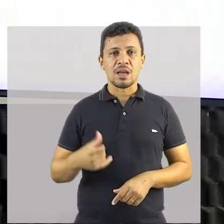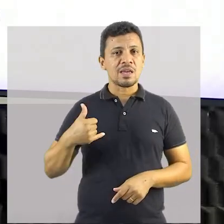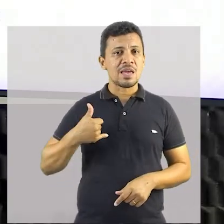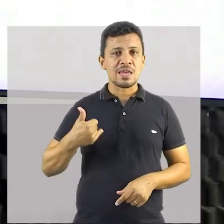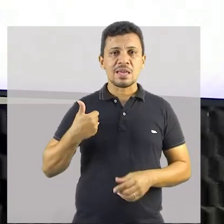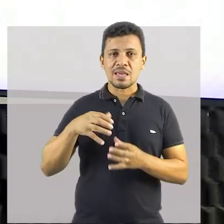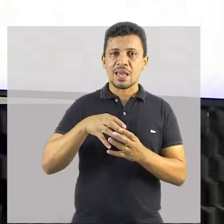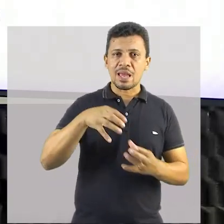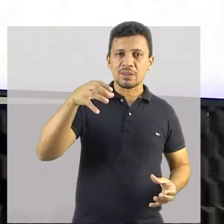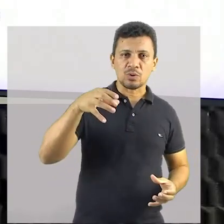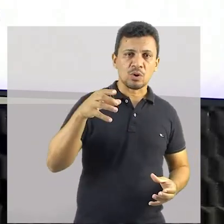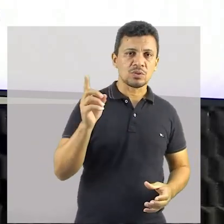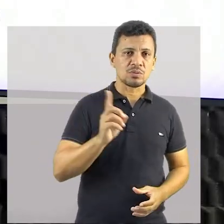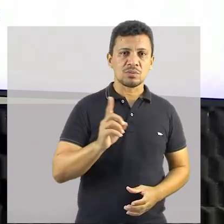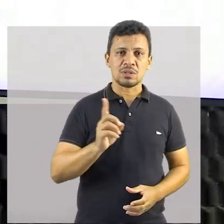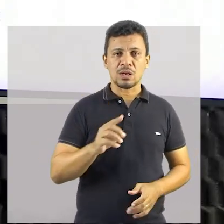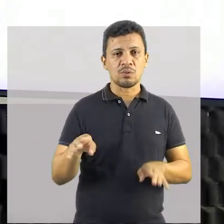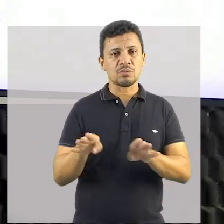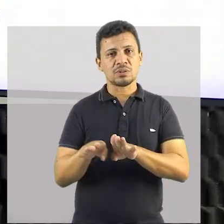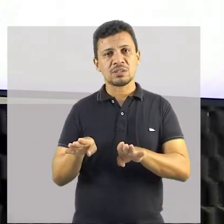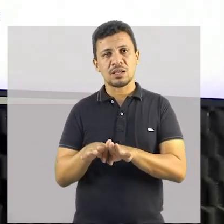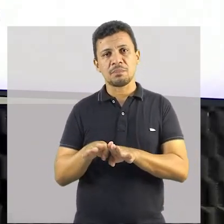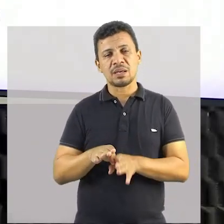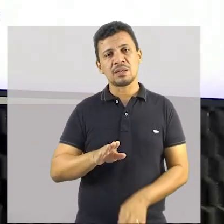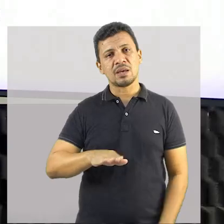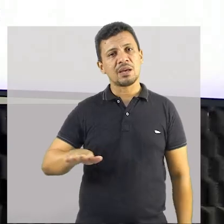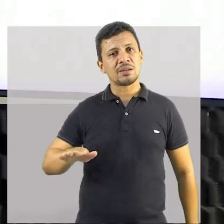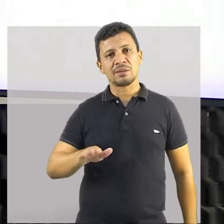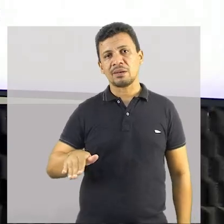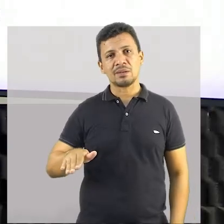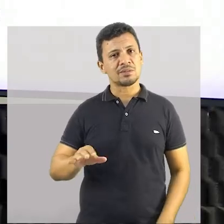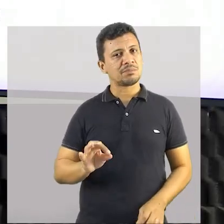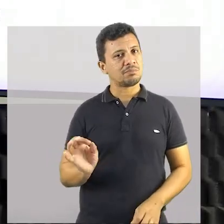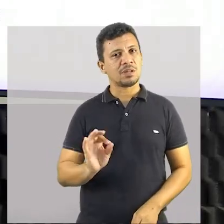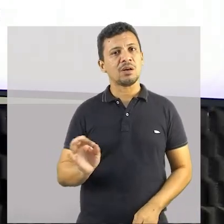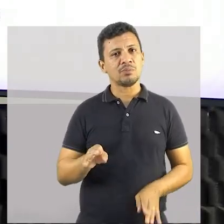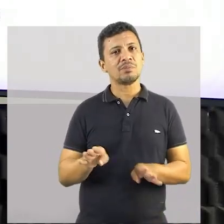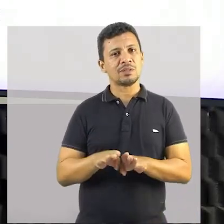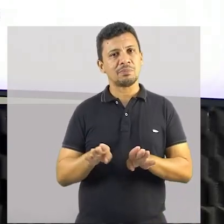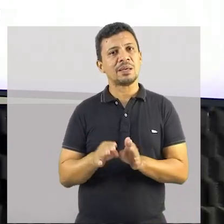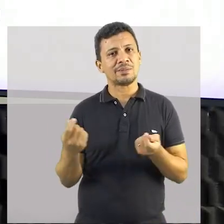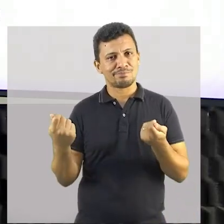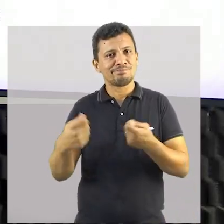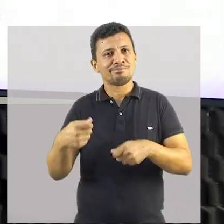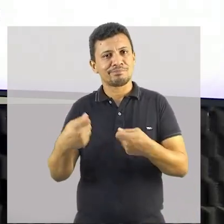predominando, que são dependentes. E eu não tenho crianças predominando,